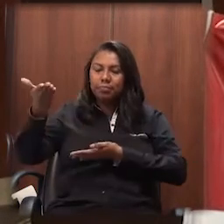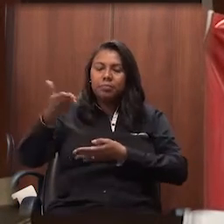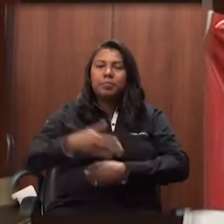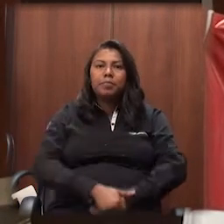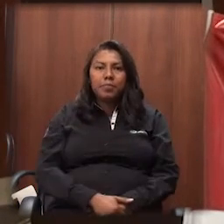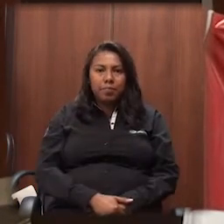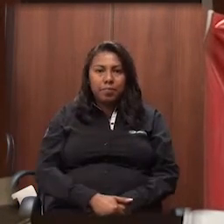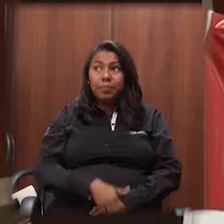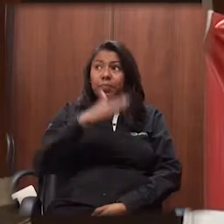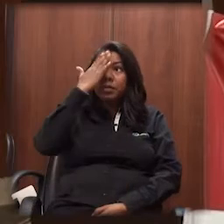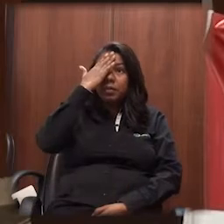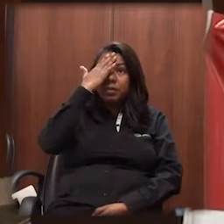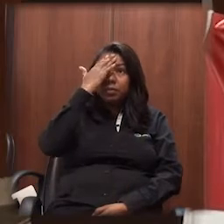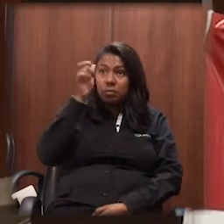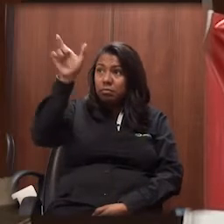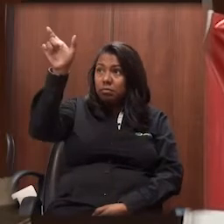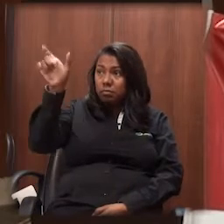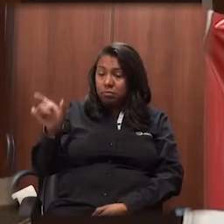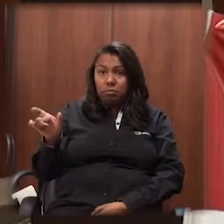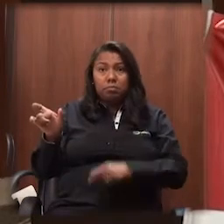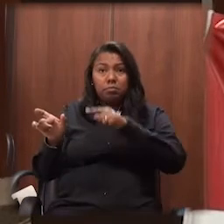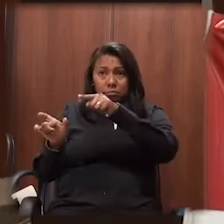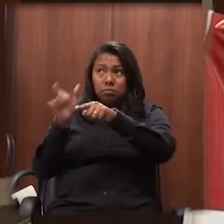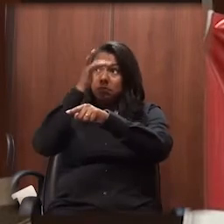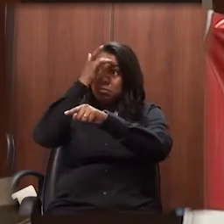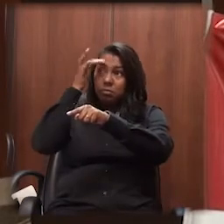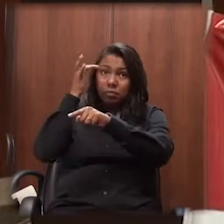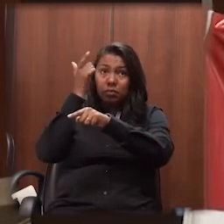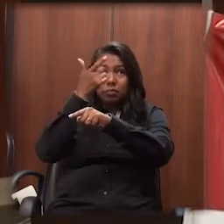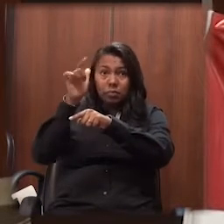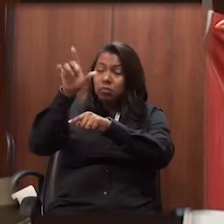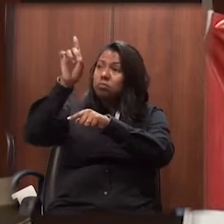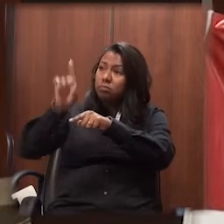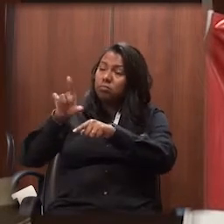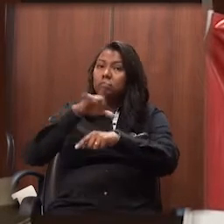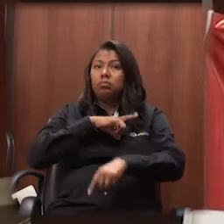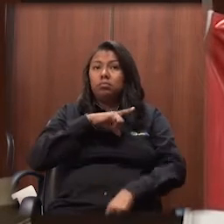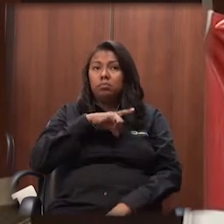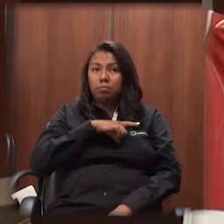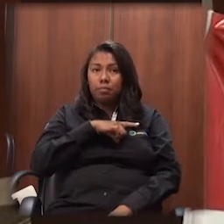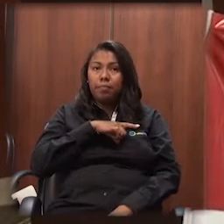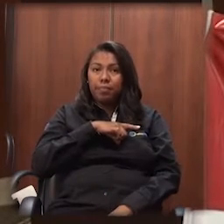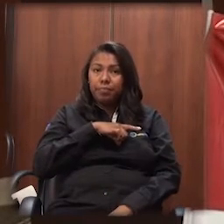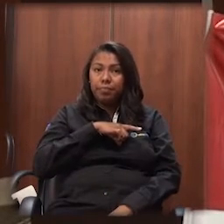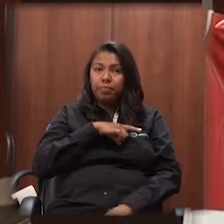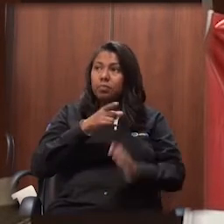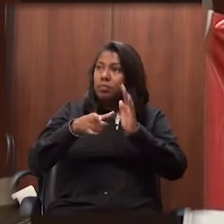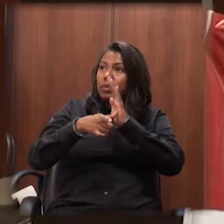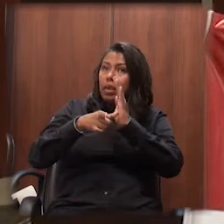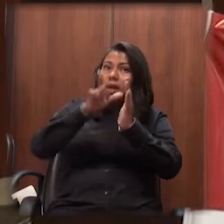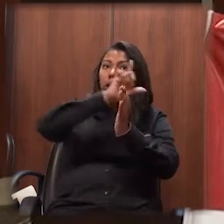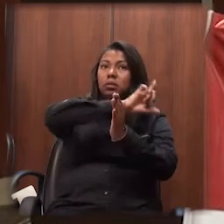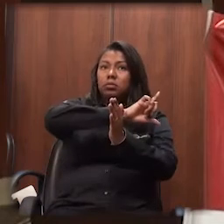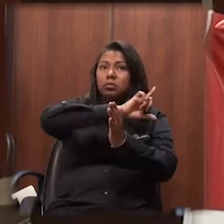ao reconhecimento do outro como portador de direitos. Tudo isso é prévio ao estabelecimento